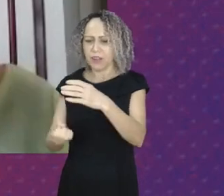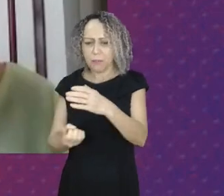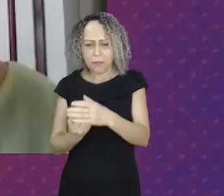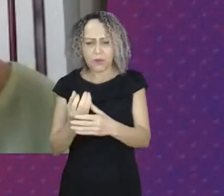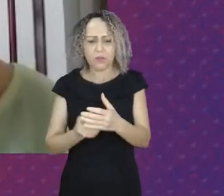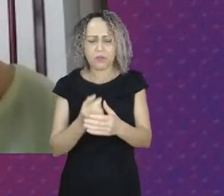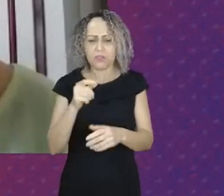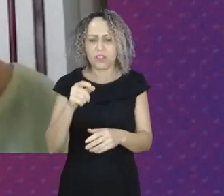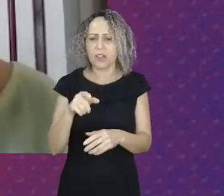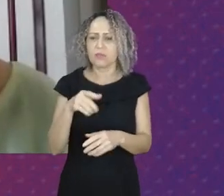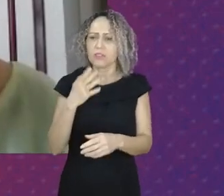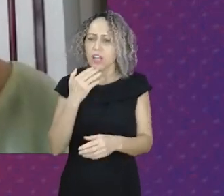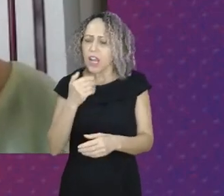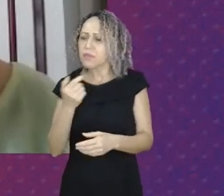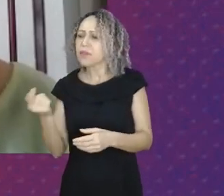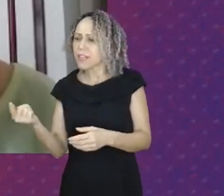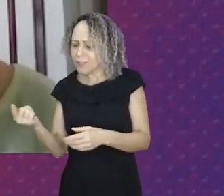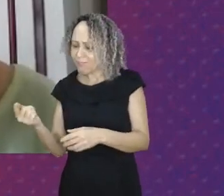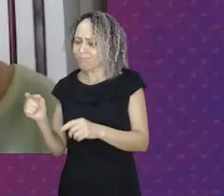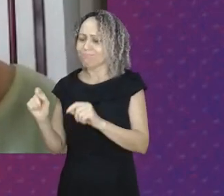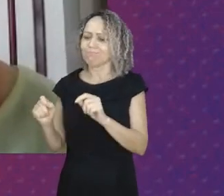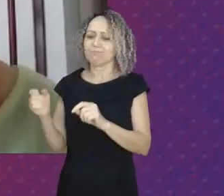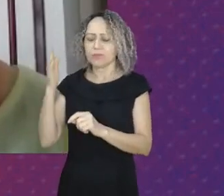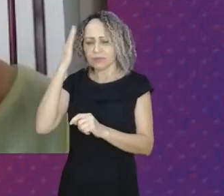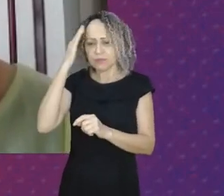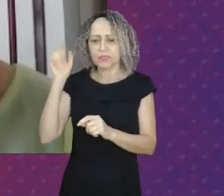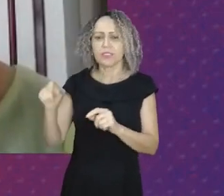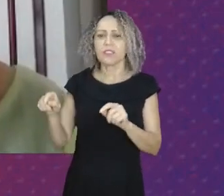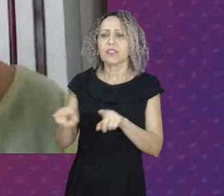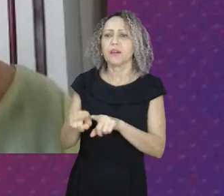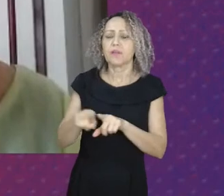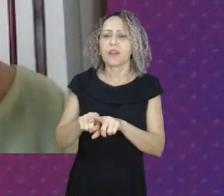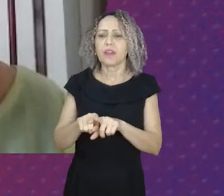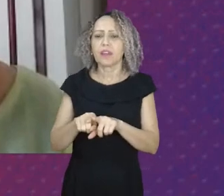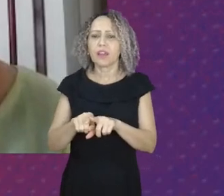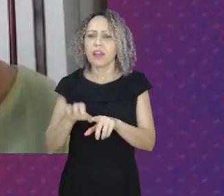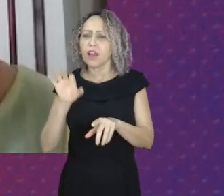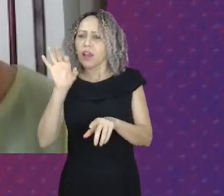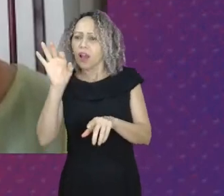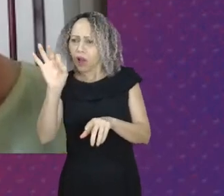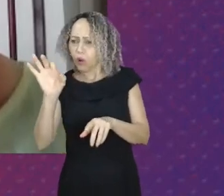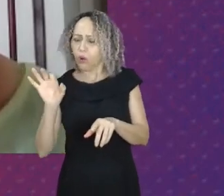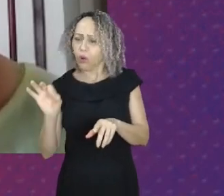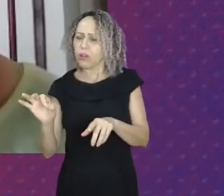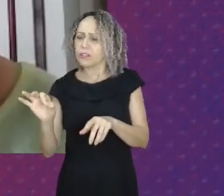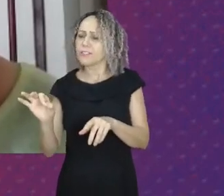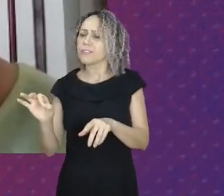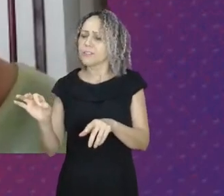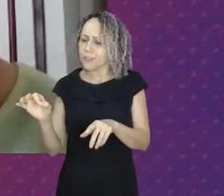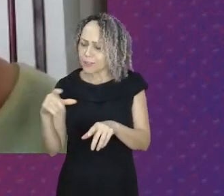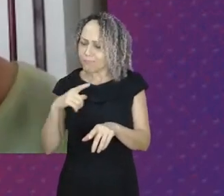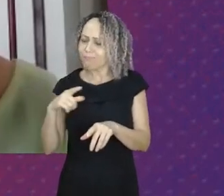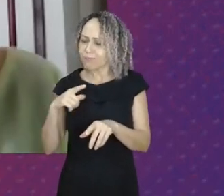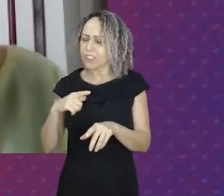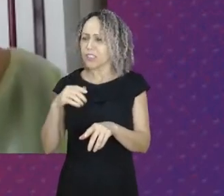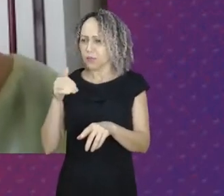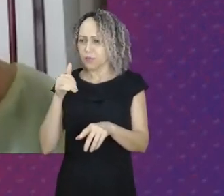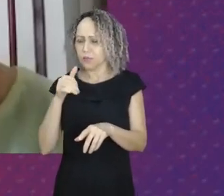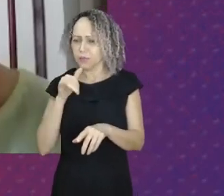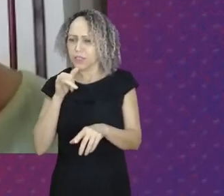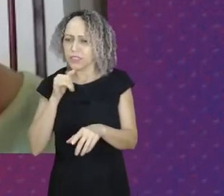alimentos, também cotas que haviam no programa de aquisição de alimentos, por exemplo, no